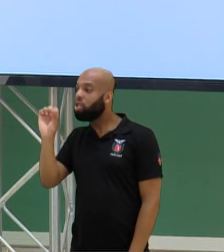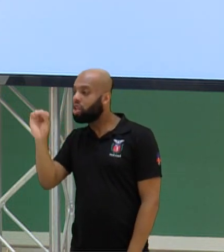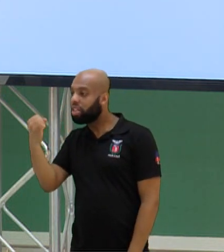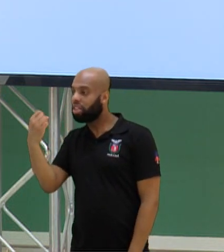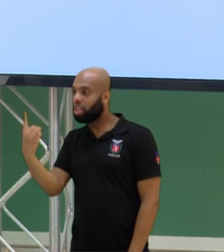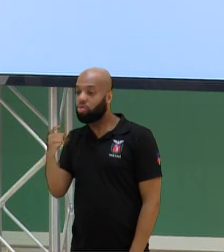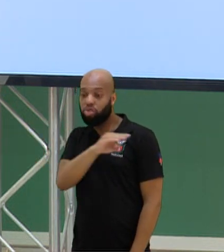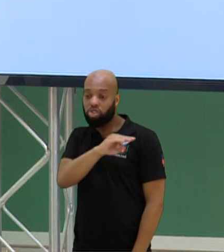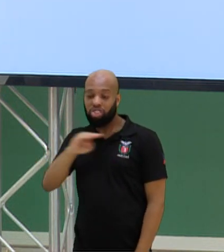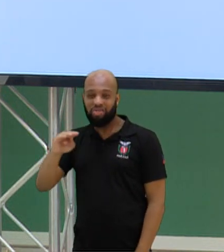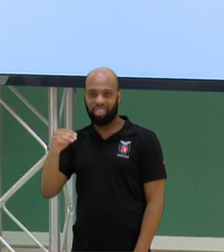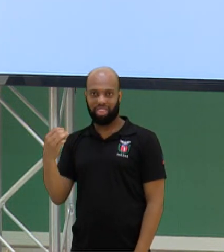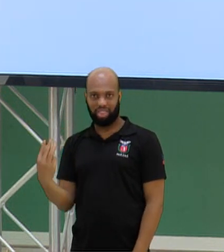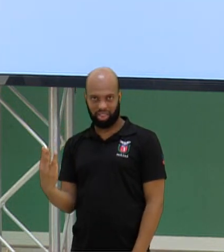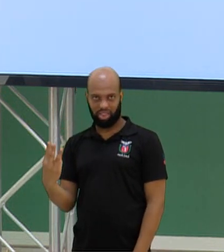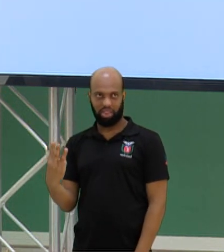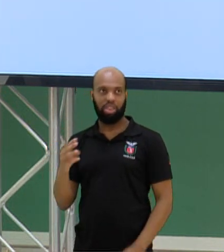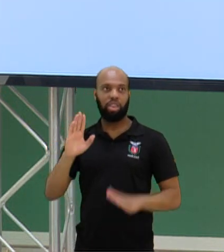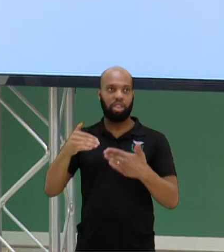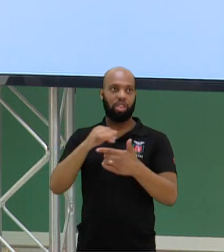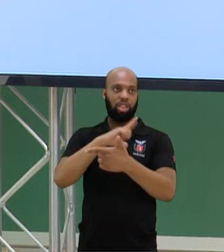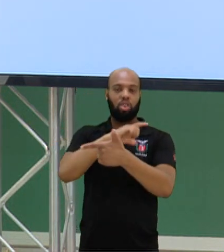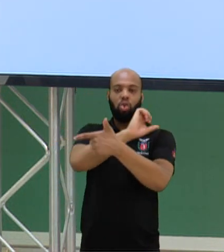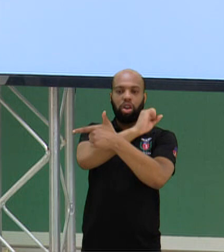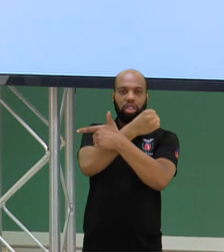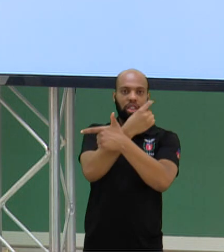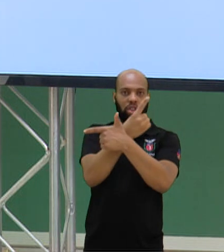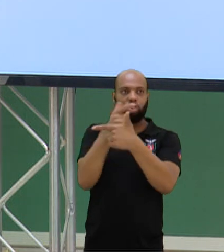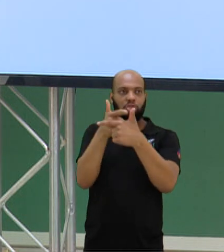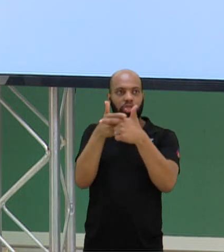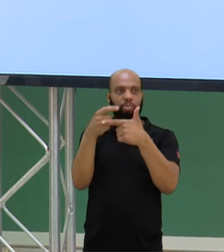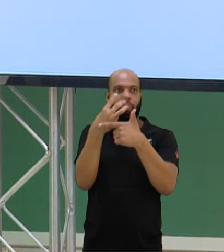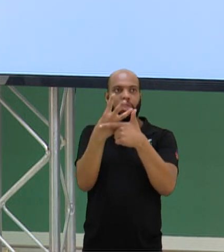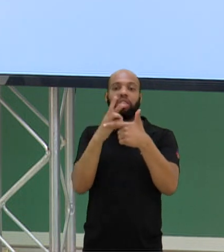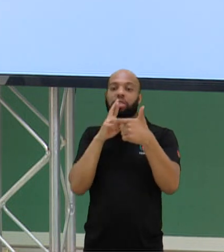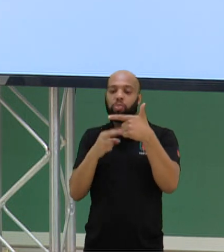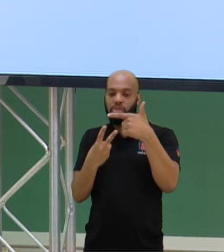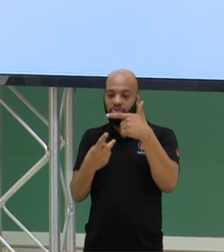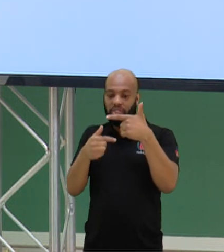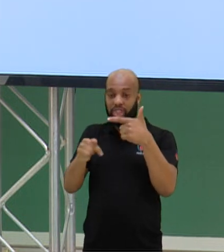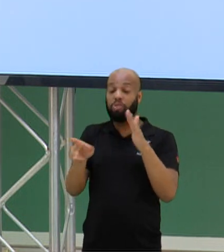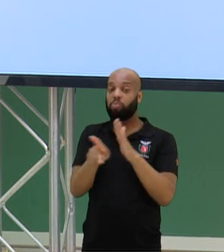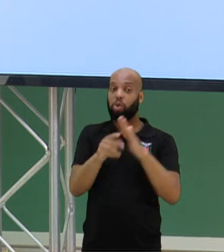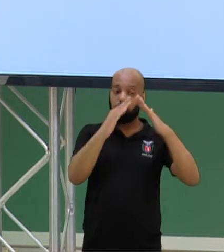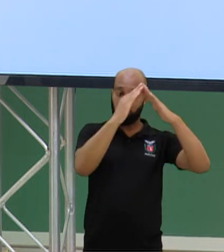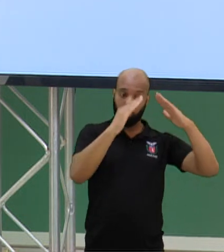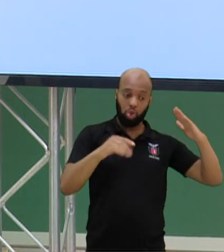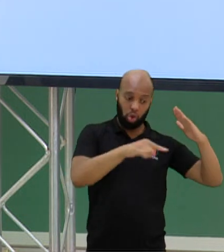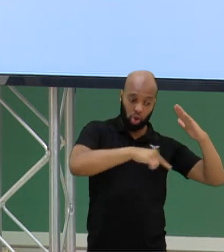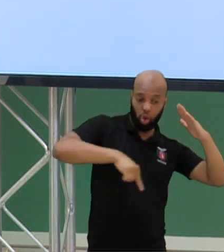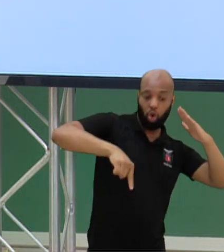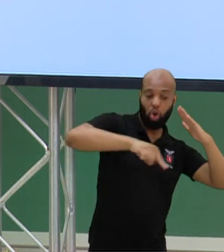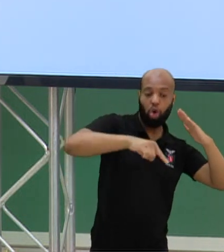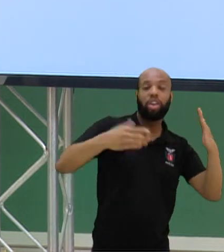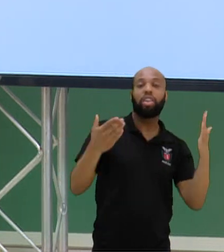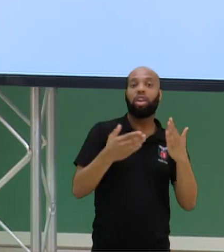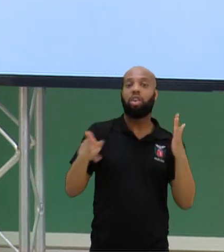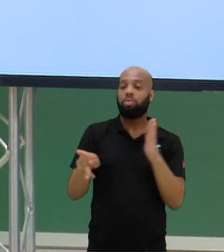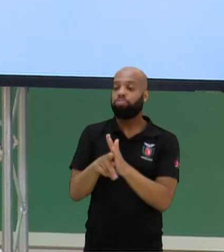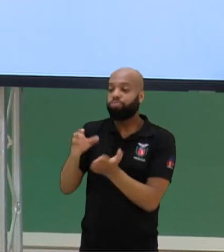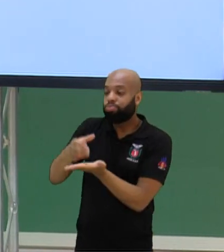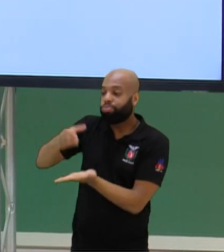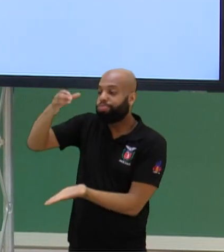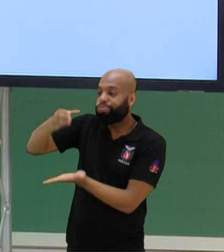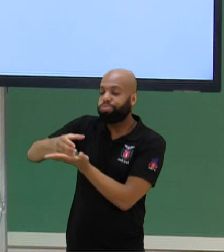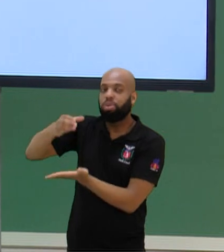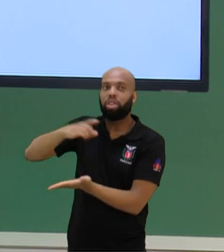aqui de baixo. Então, eu tenho 27 metros cúbicos do cone. Agora, eu vou calcular o volume do cilindro. Volume do